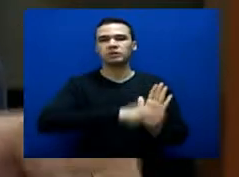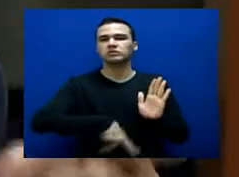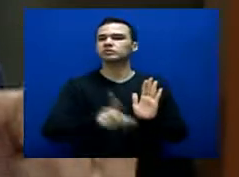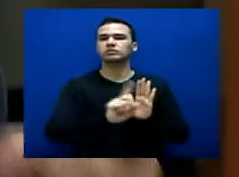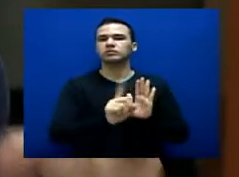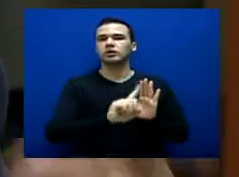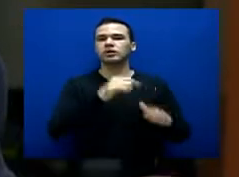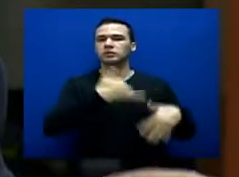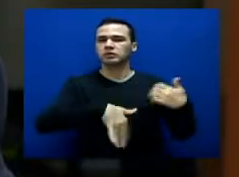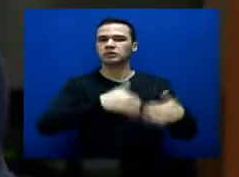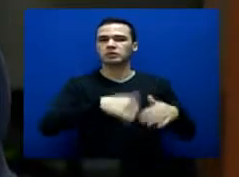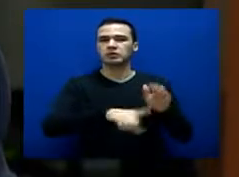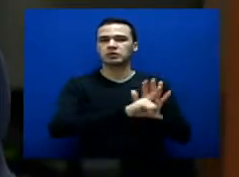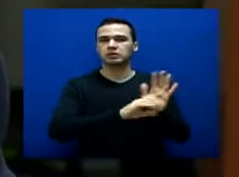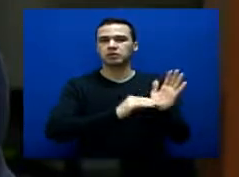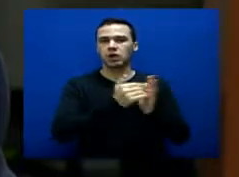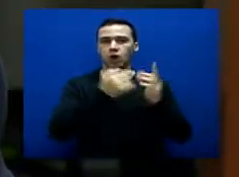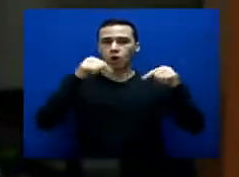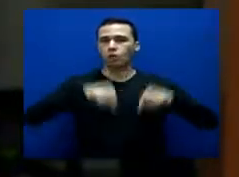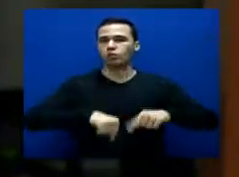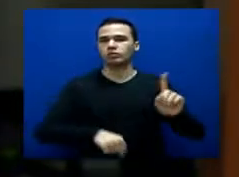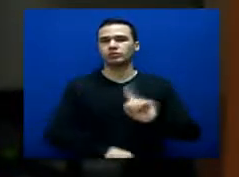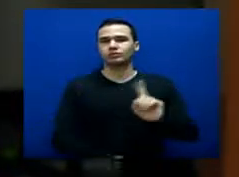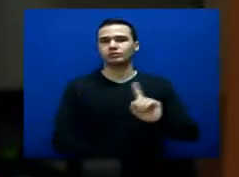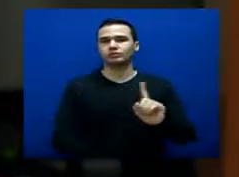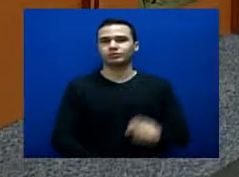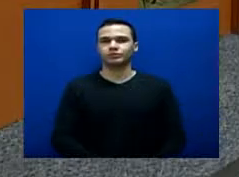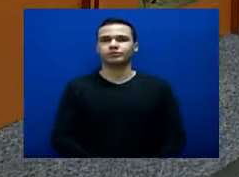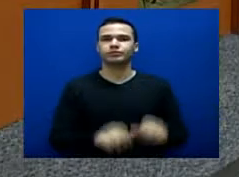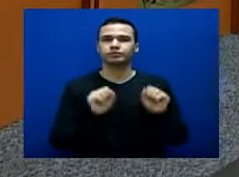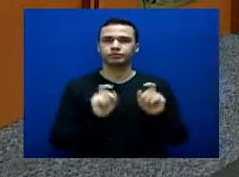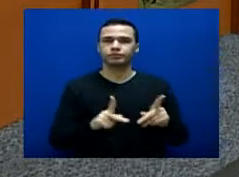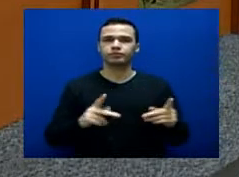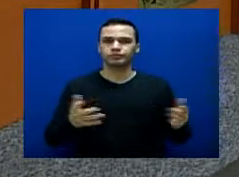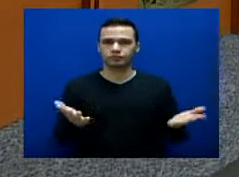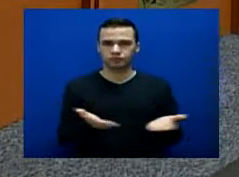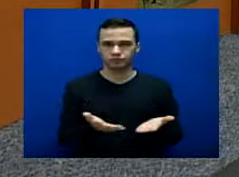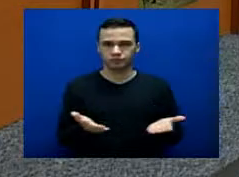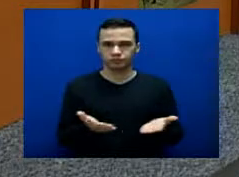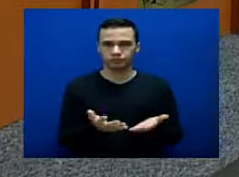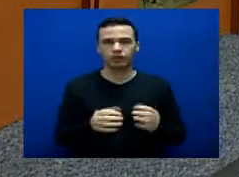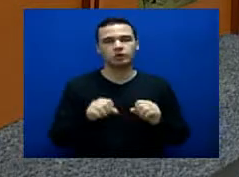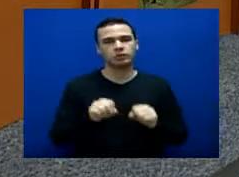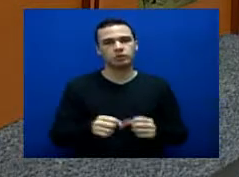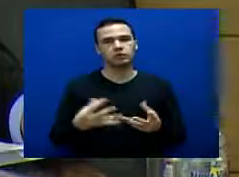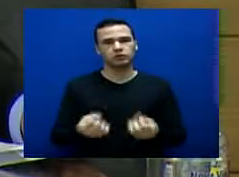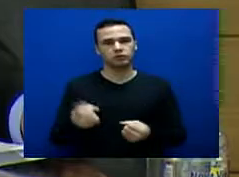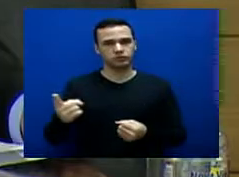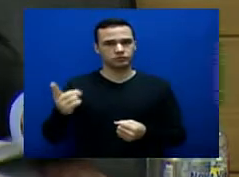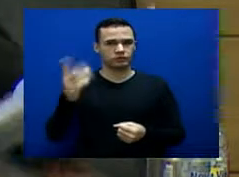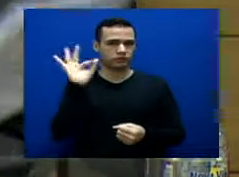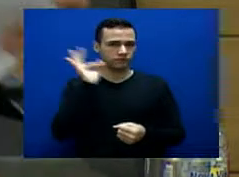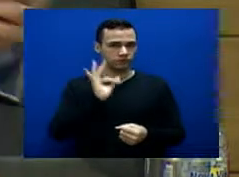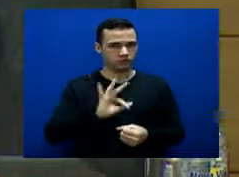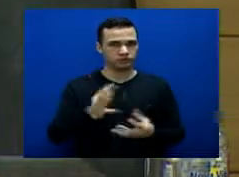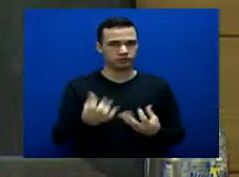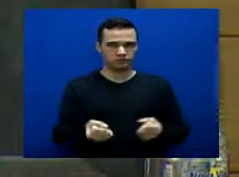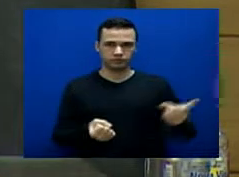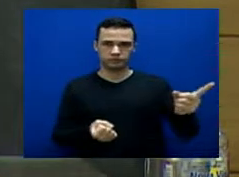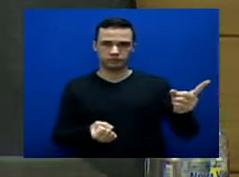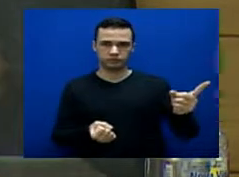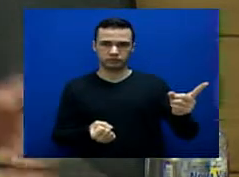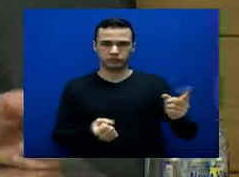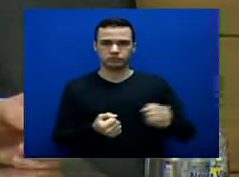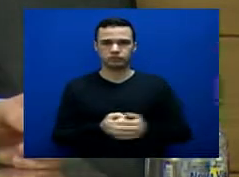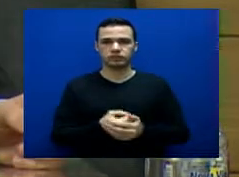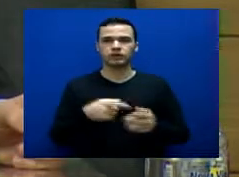dou parecer emenda hoje. Tá certo. Então, vou colocar... Pode ser acatado o pedido do vereador Fernanda? Sem dúvida. Então, até porque